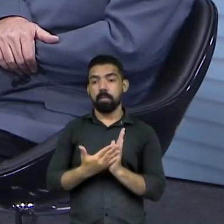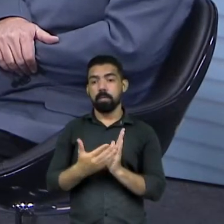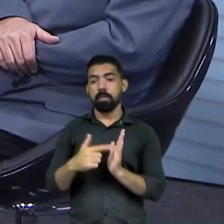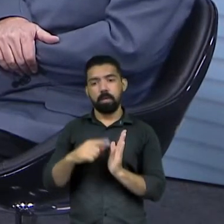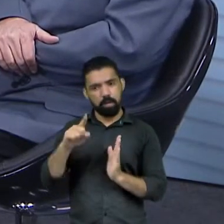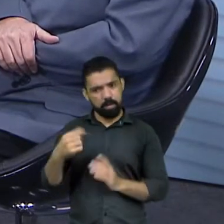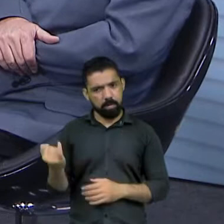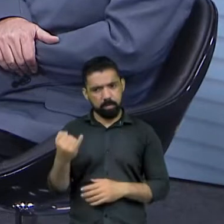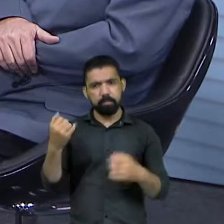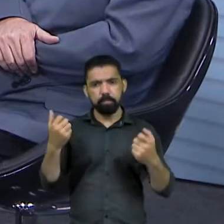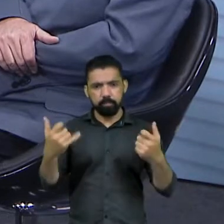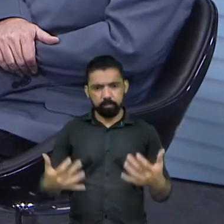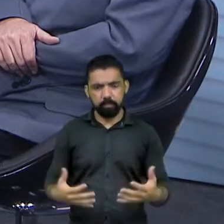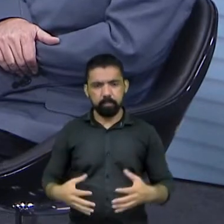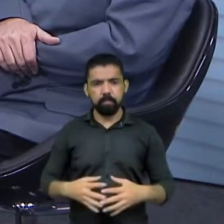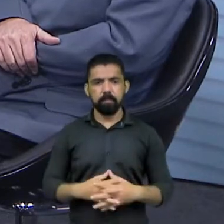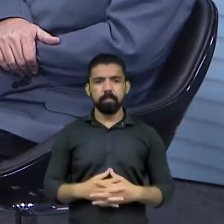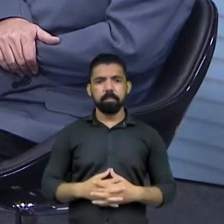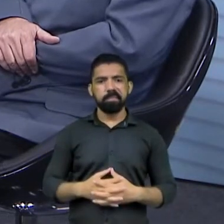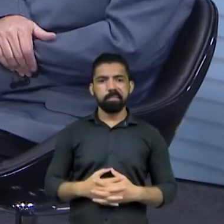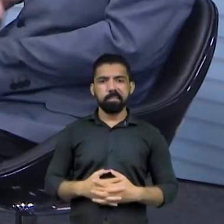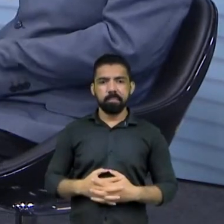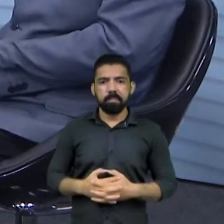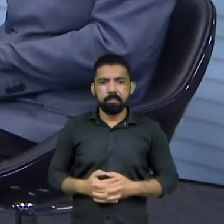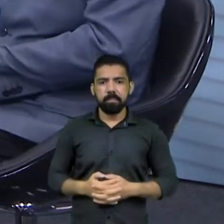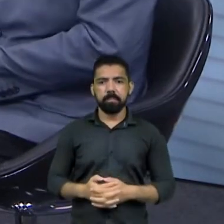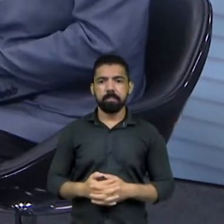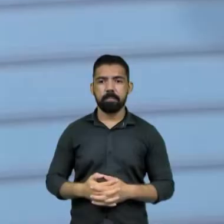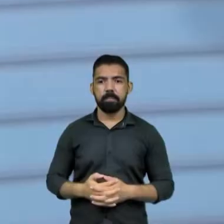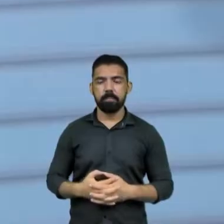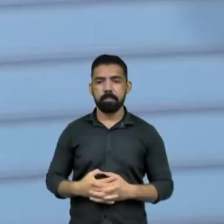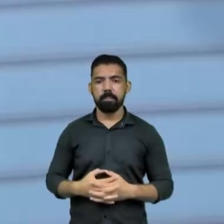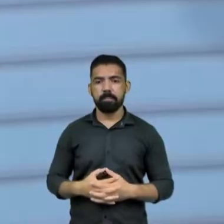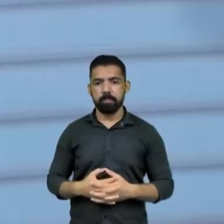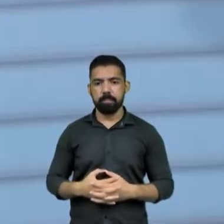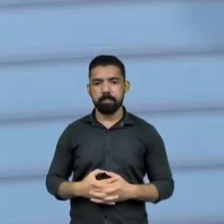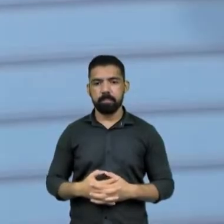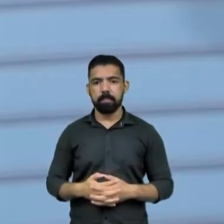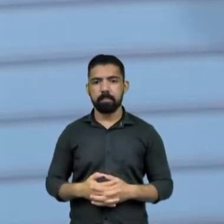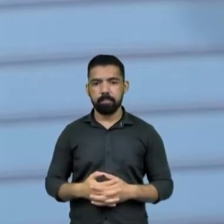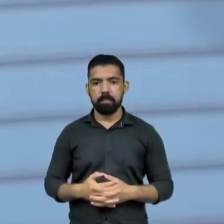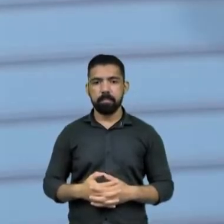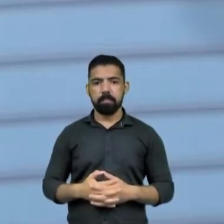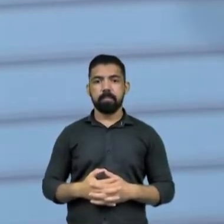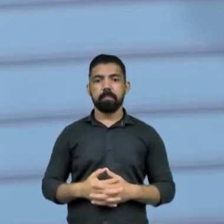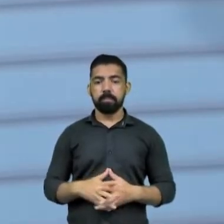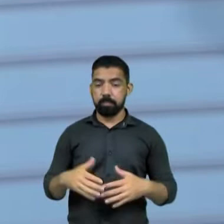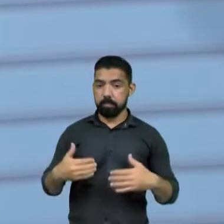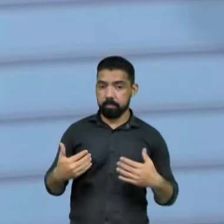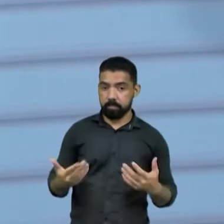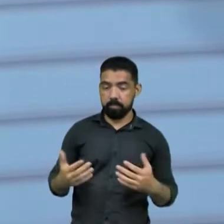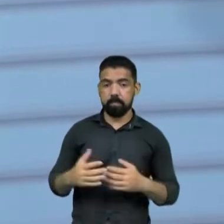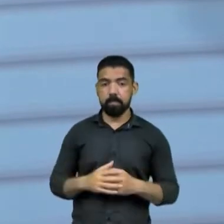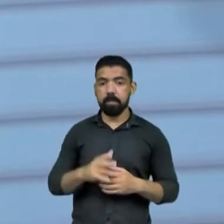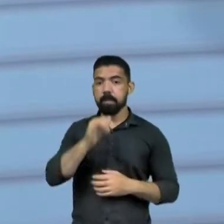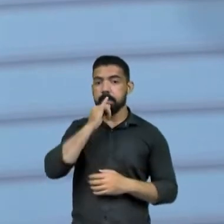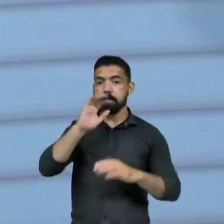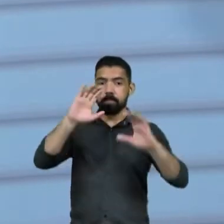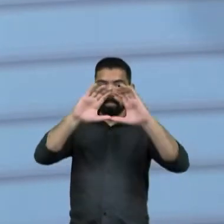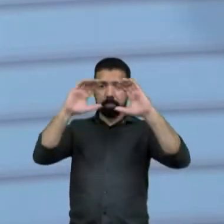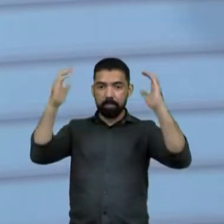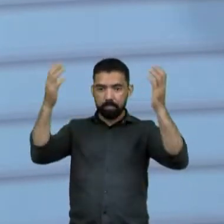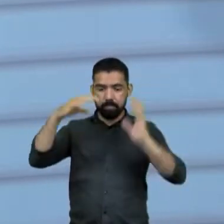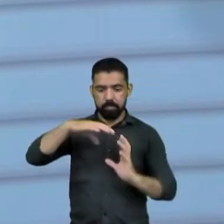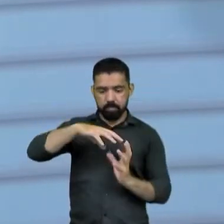importante Salmos ele diz o seguinte Olha é é forte ele diz assim os céus são os céus do Senhor e a terra ele deu a